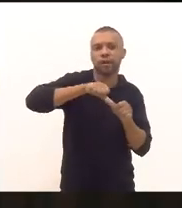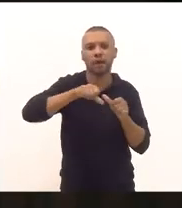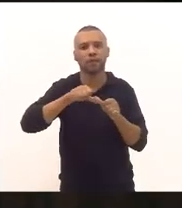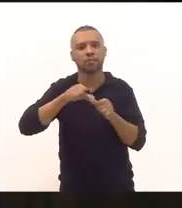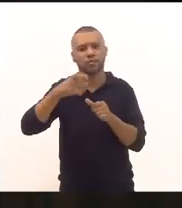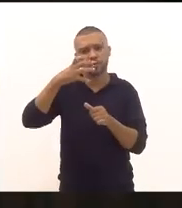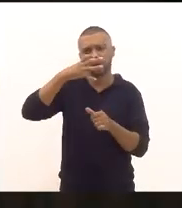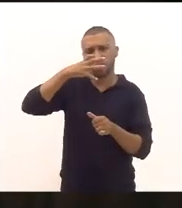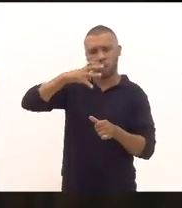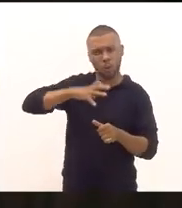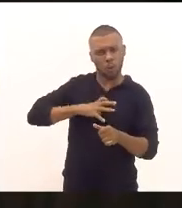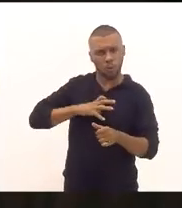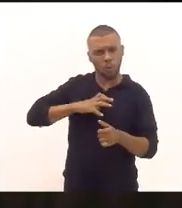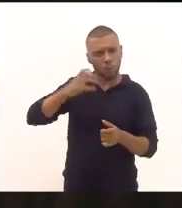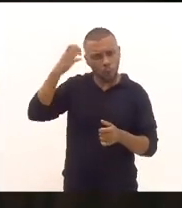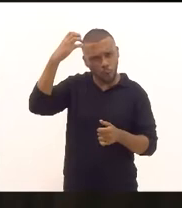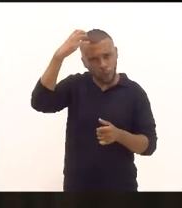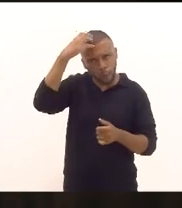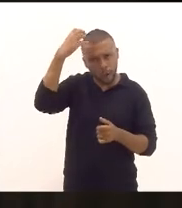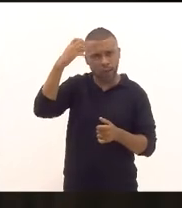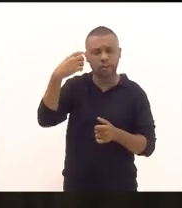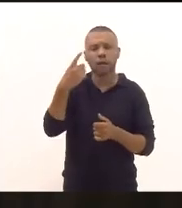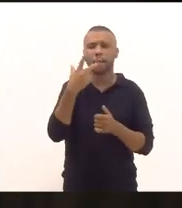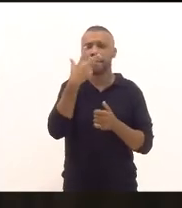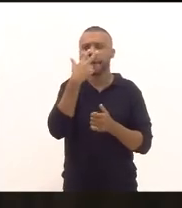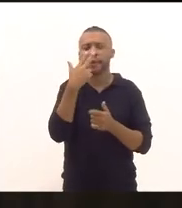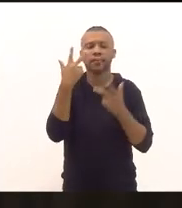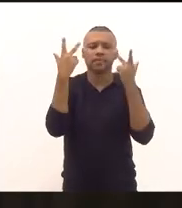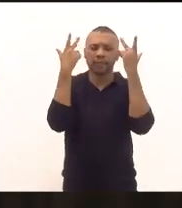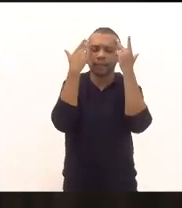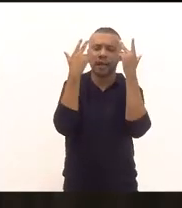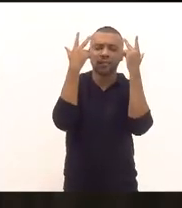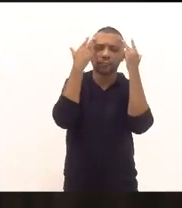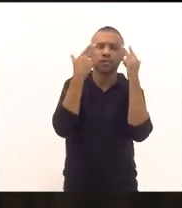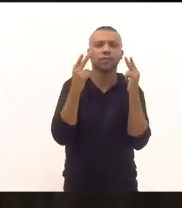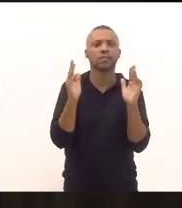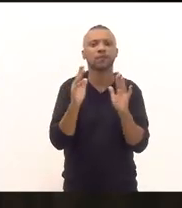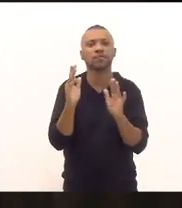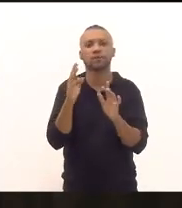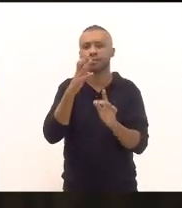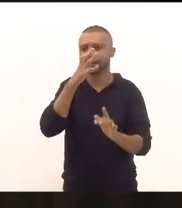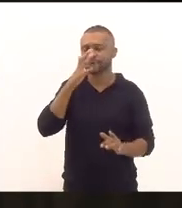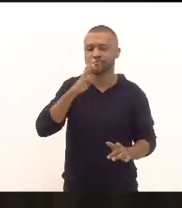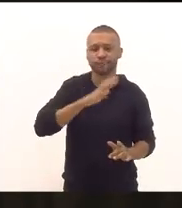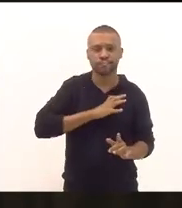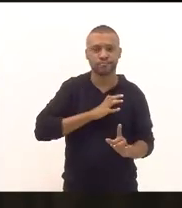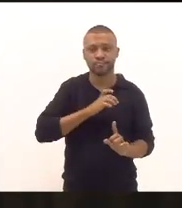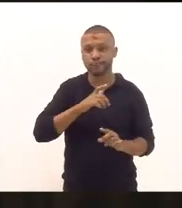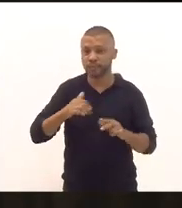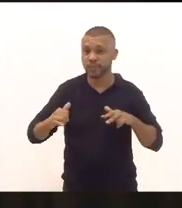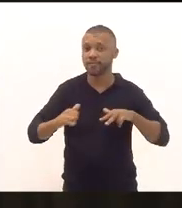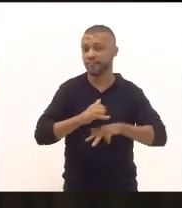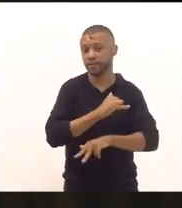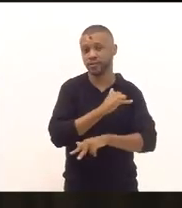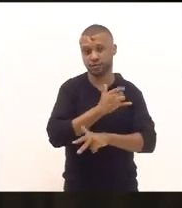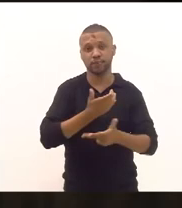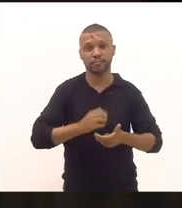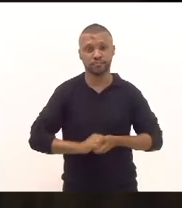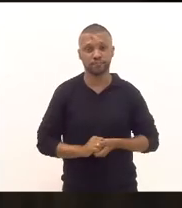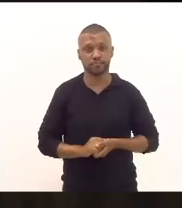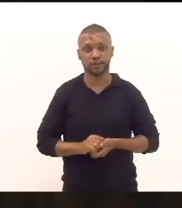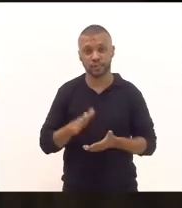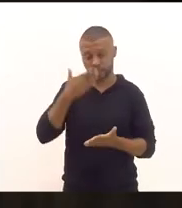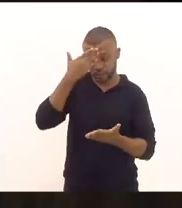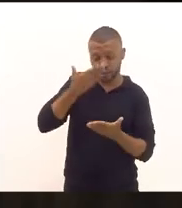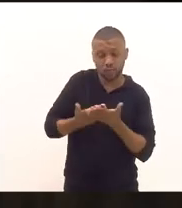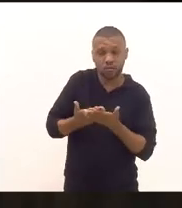tão gente vive a naturalização da culpabilização da vítima Então eu acho que